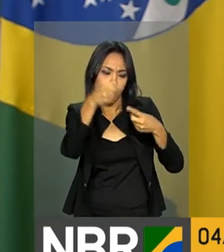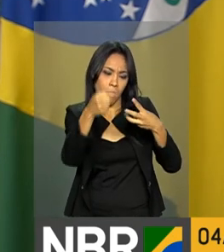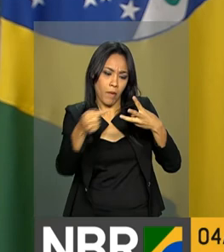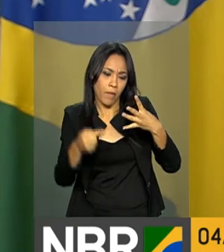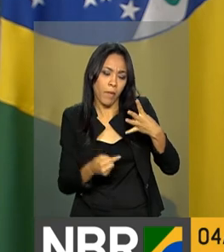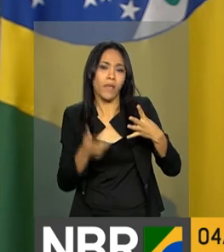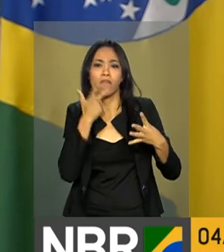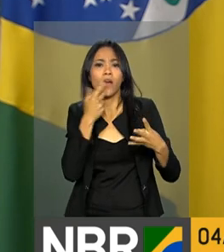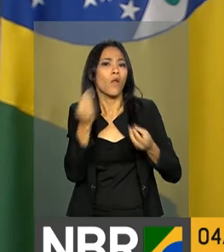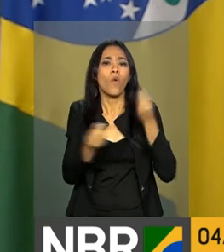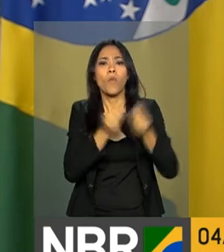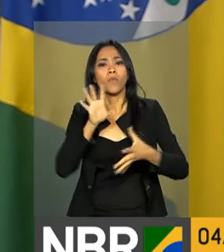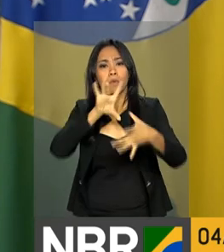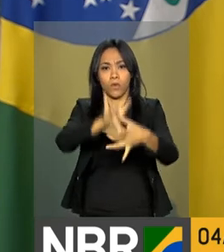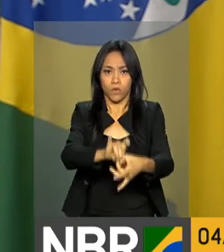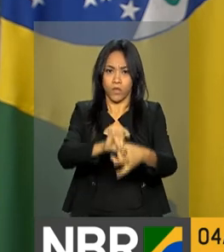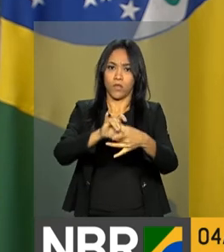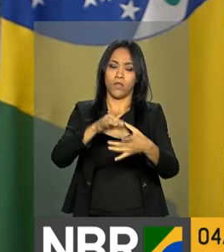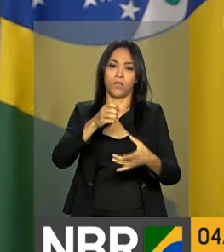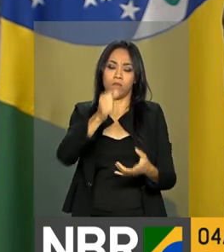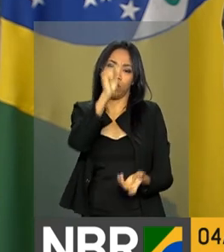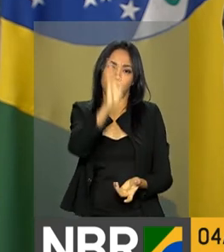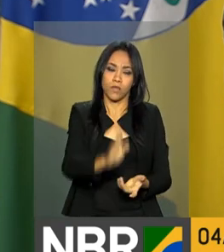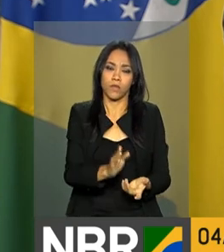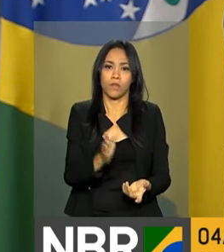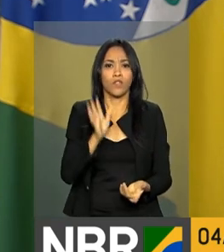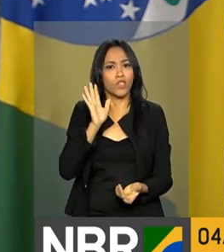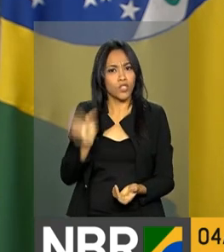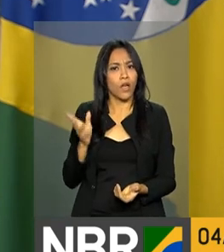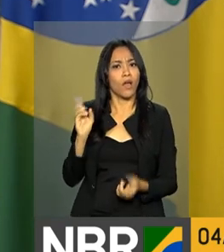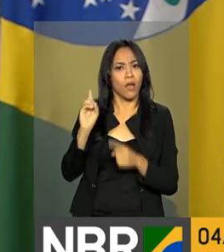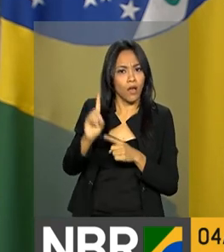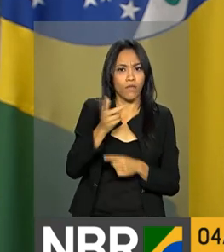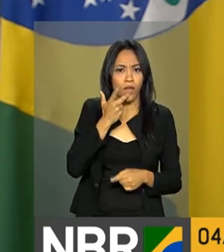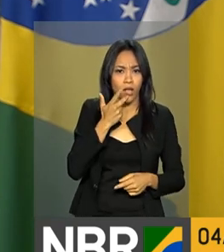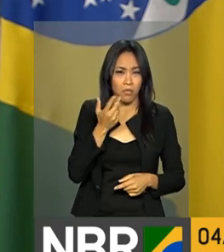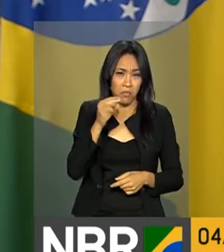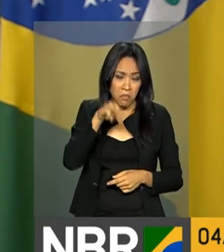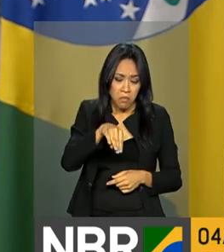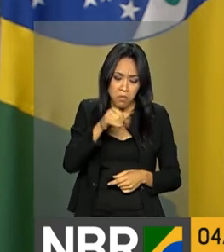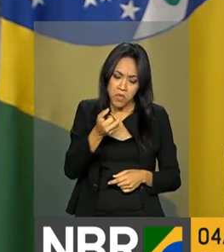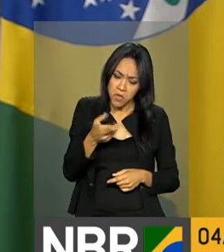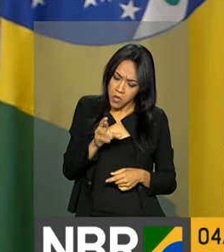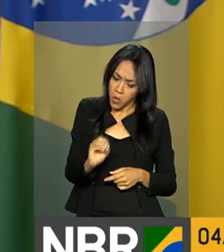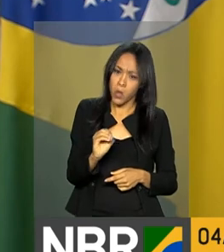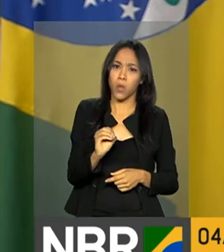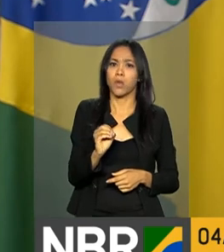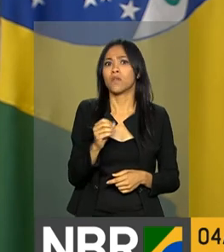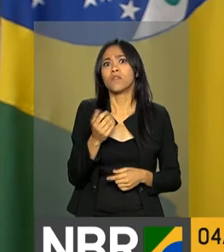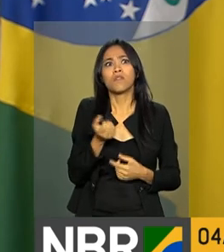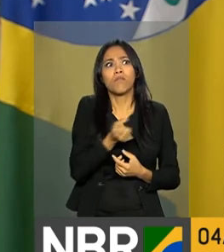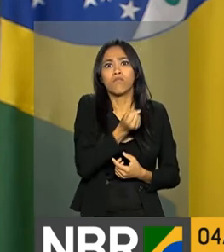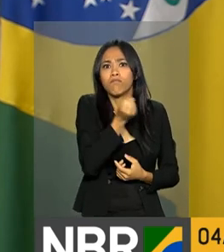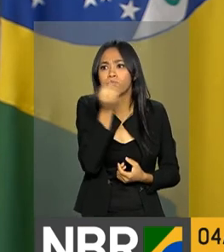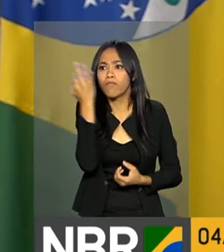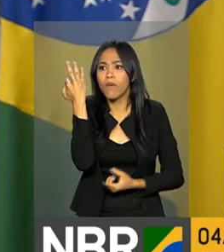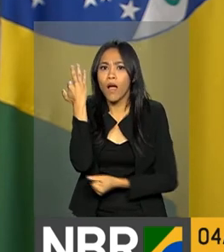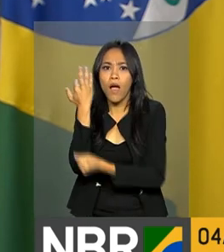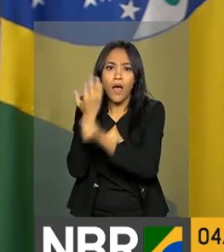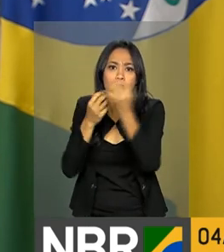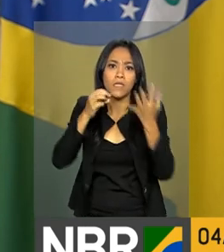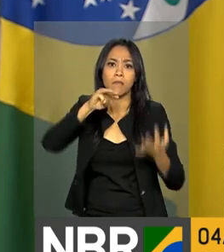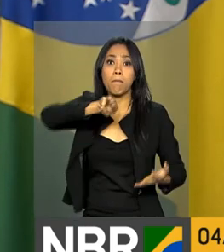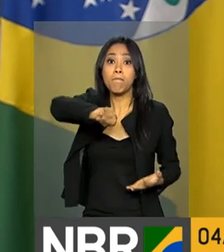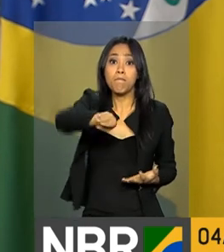brasil que aliás pelas palavras ditas dp que não tem nada são milhões de brasileiros é